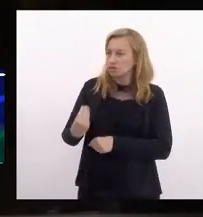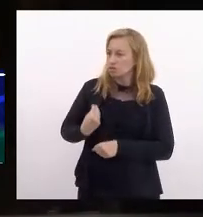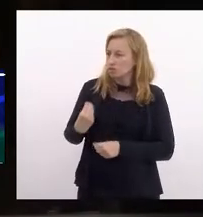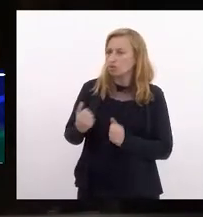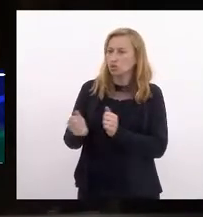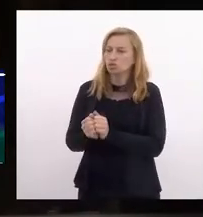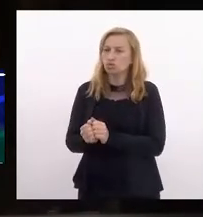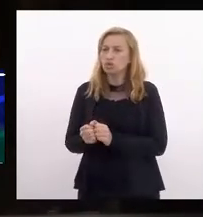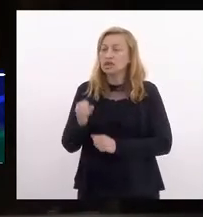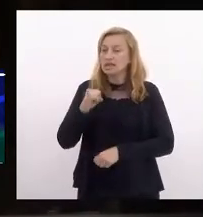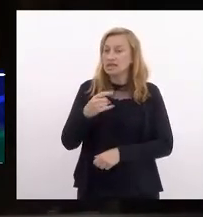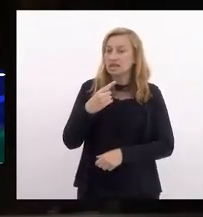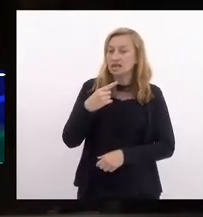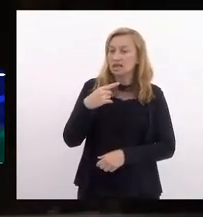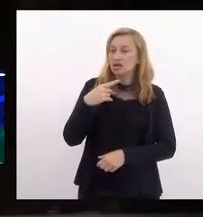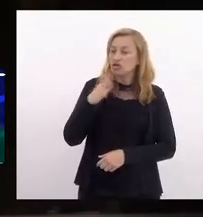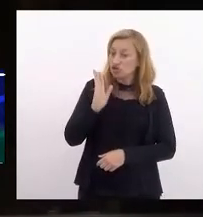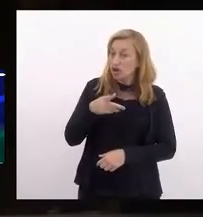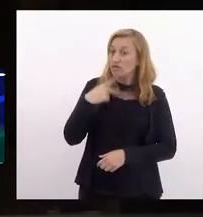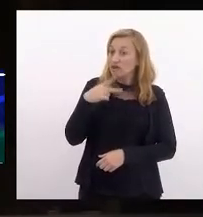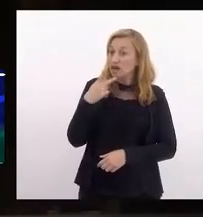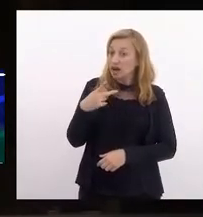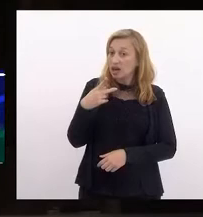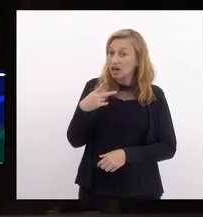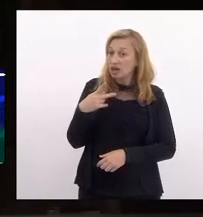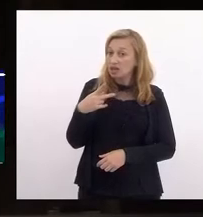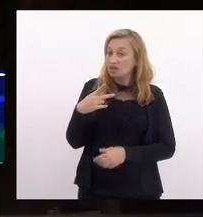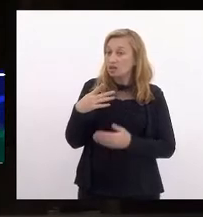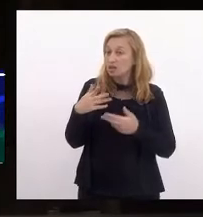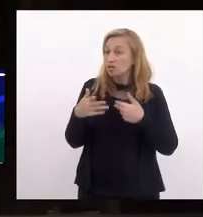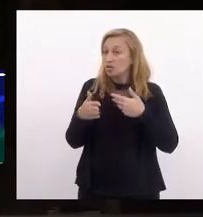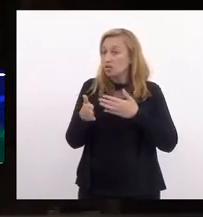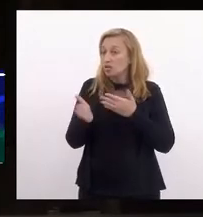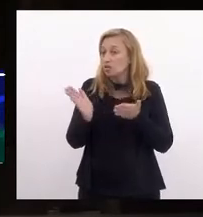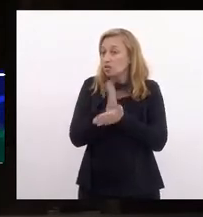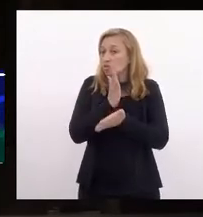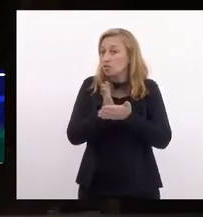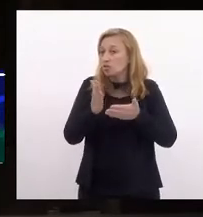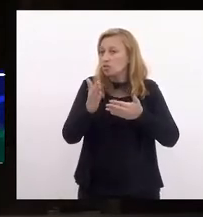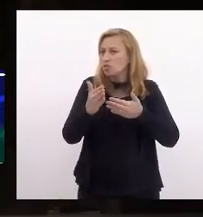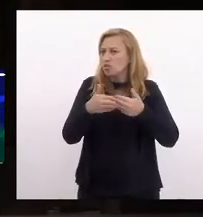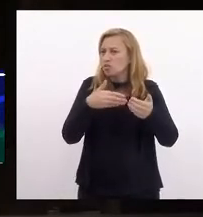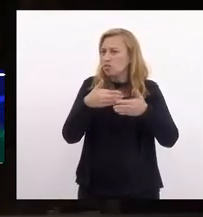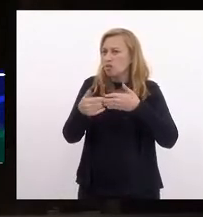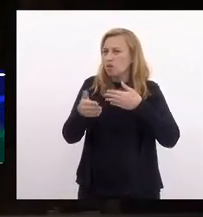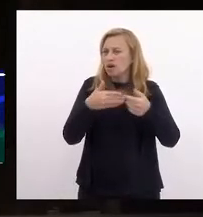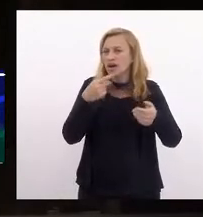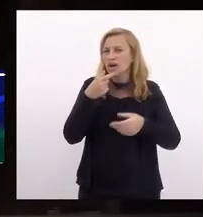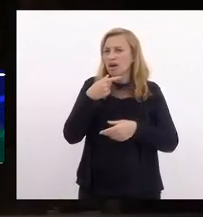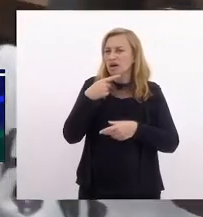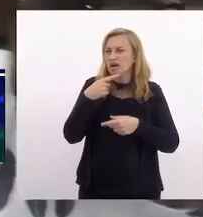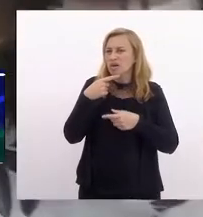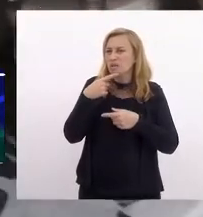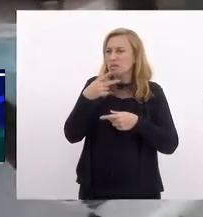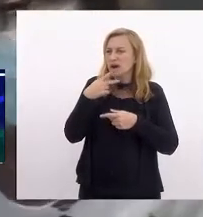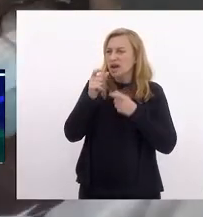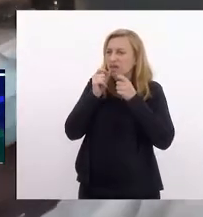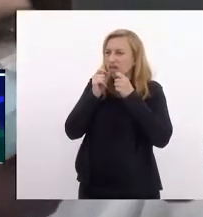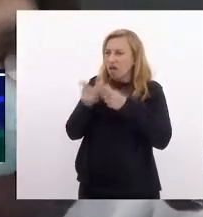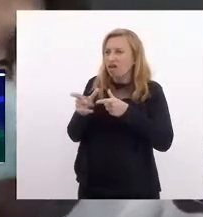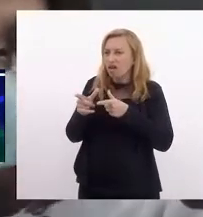anos se dessa boca aqui saiu alguma vez uma ofensa a quem quer que seja